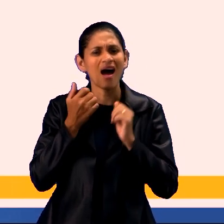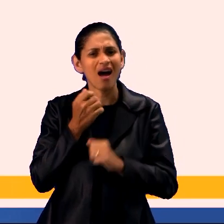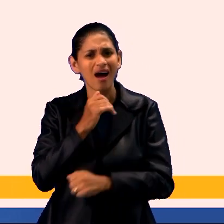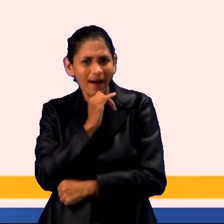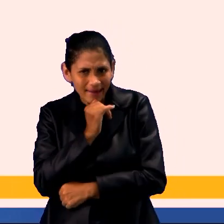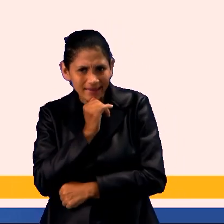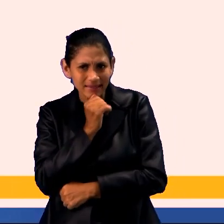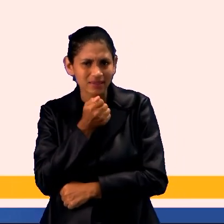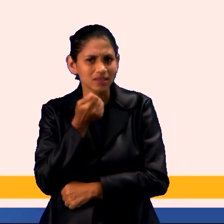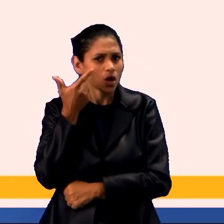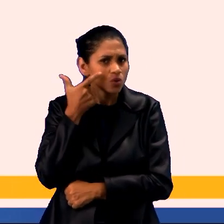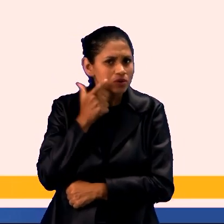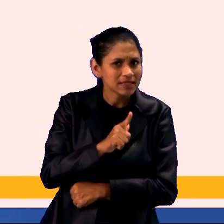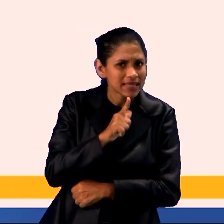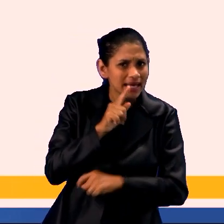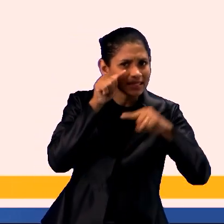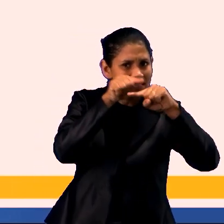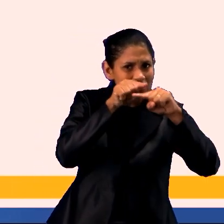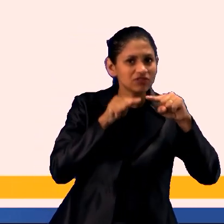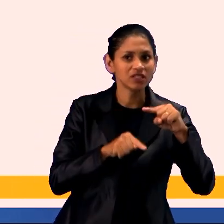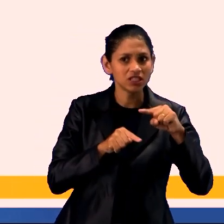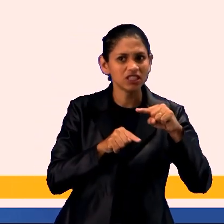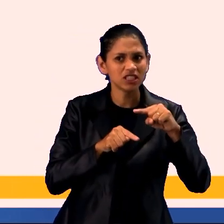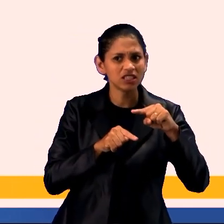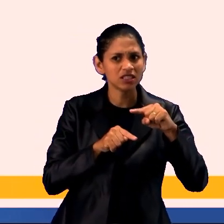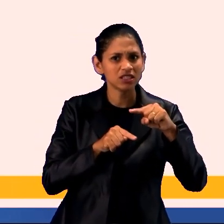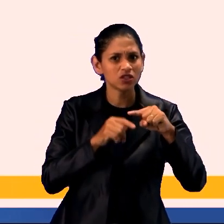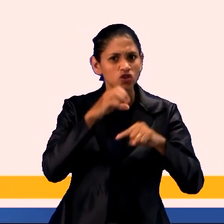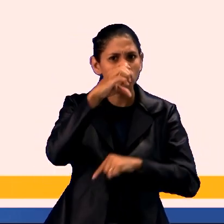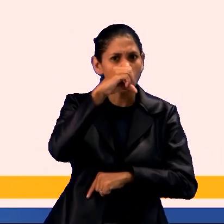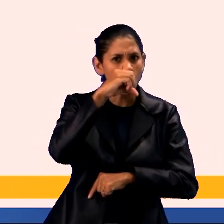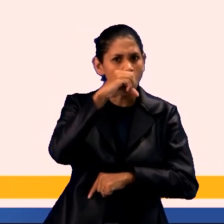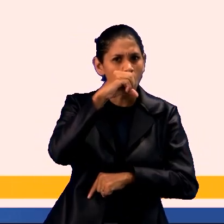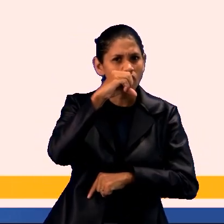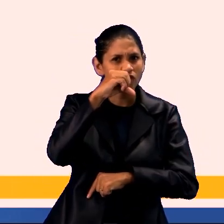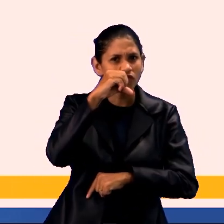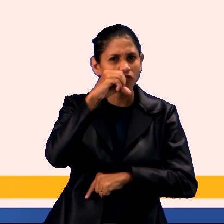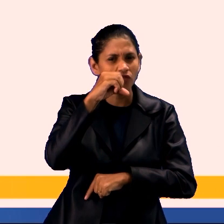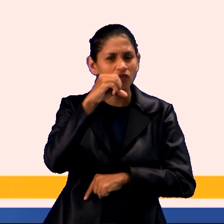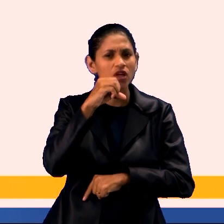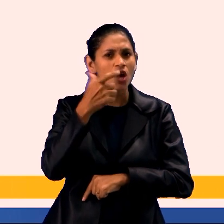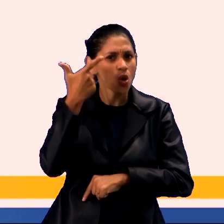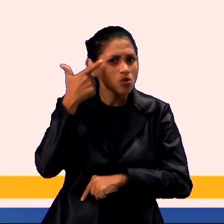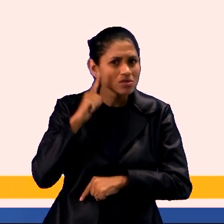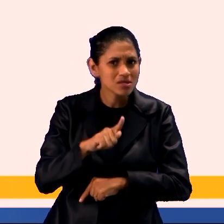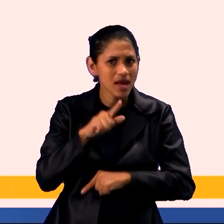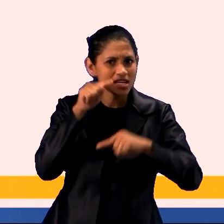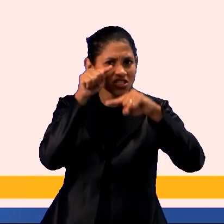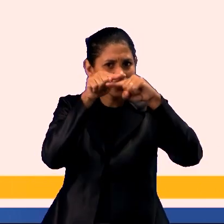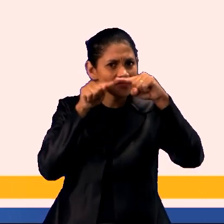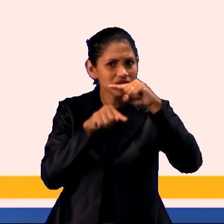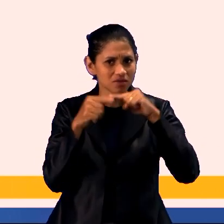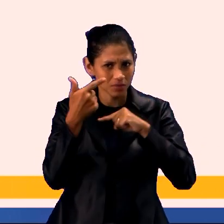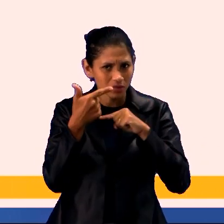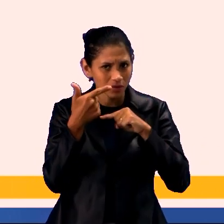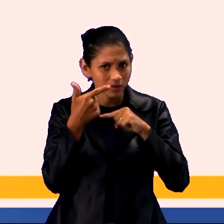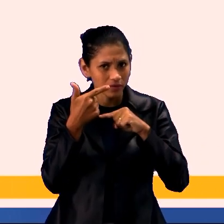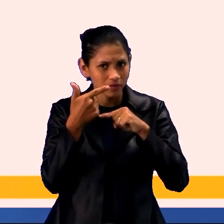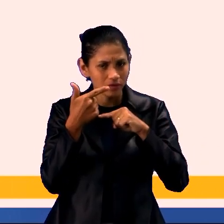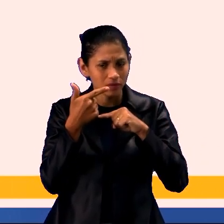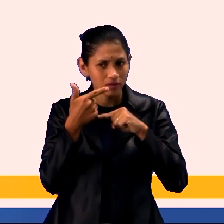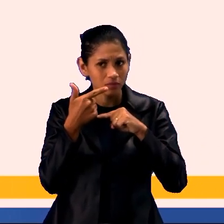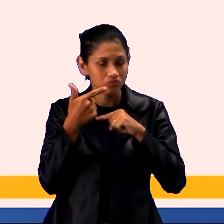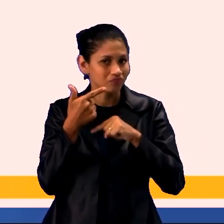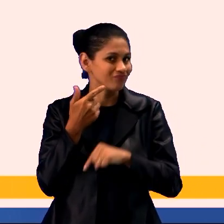uma divisão com o numerador ou o denominador por um fator que eles tenham em comum. No caso aí, o